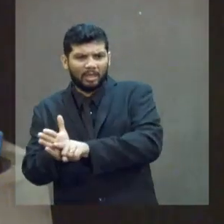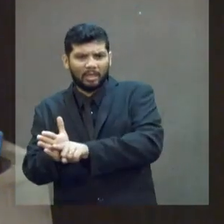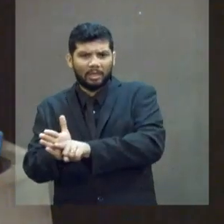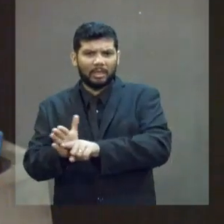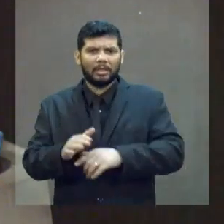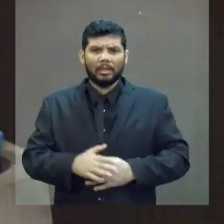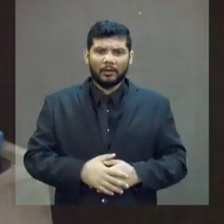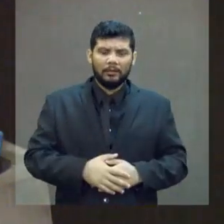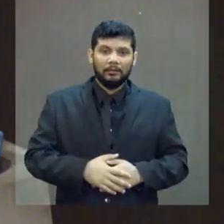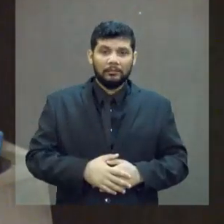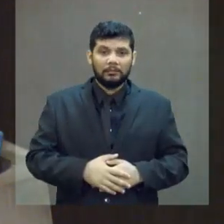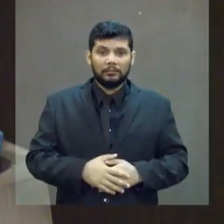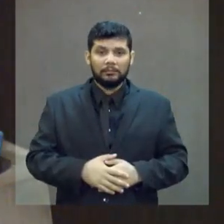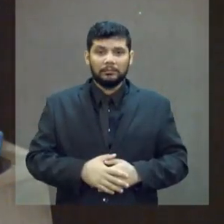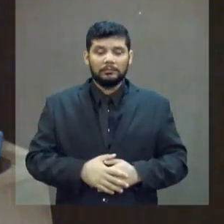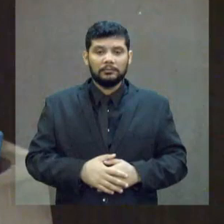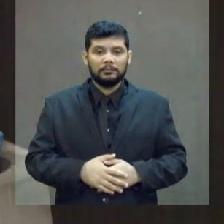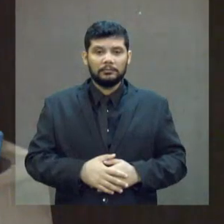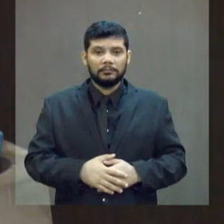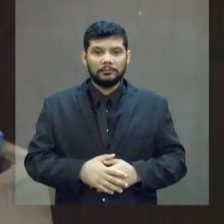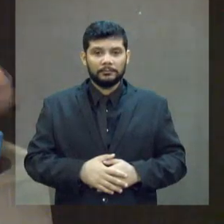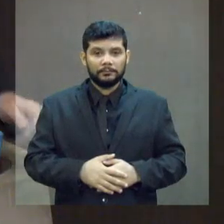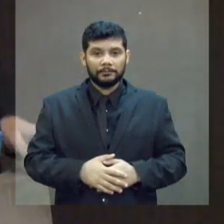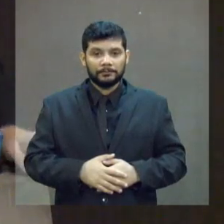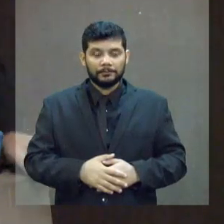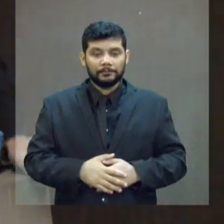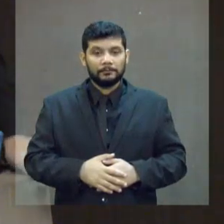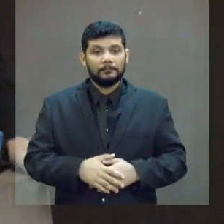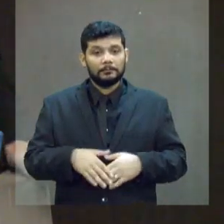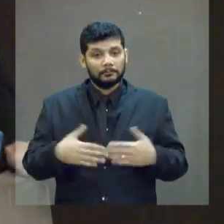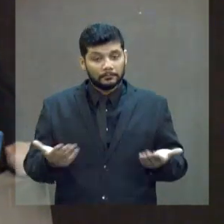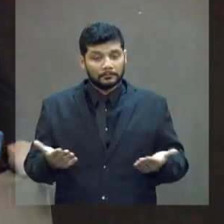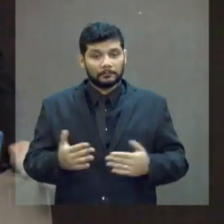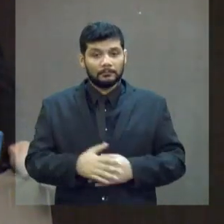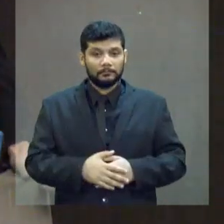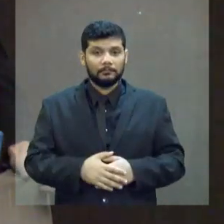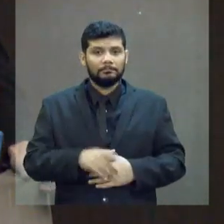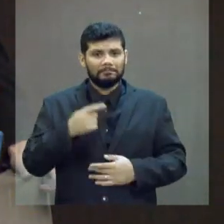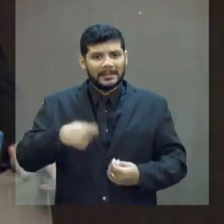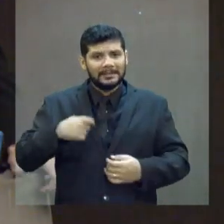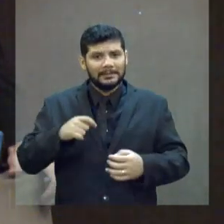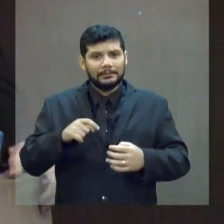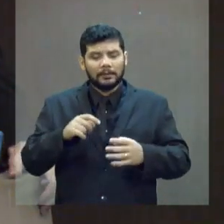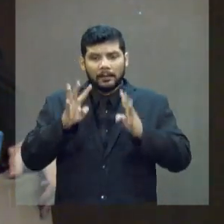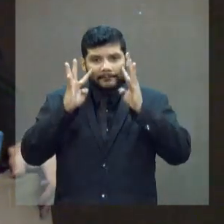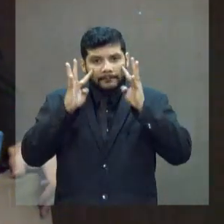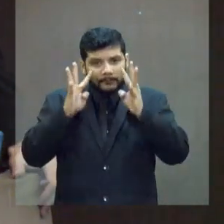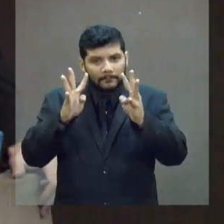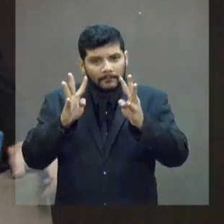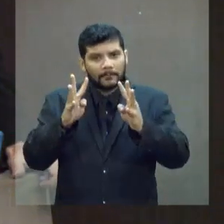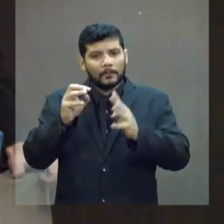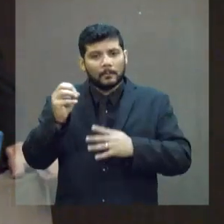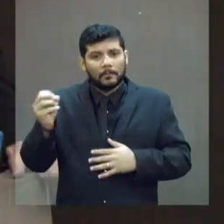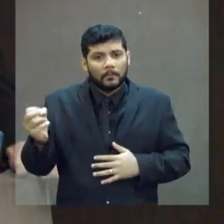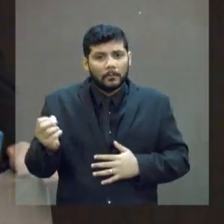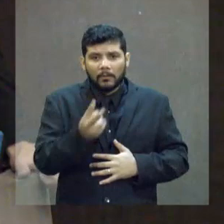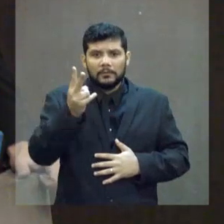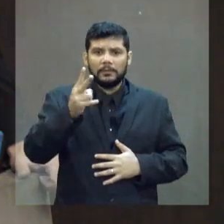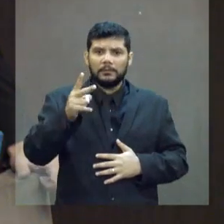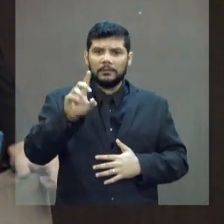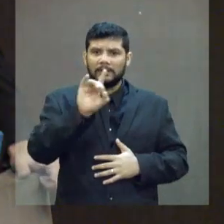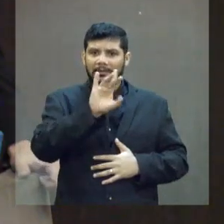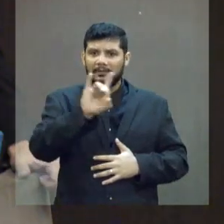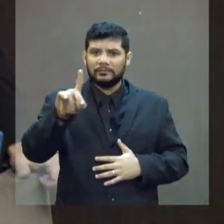das políticas públicas e sua ausência, nós precisamos, sobretudo, ouvir e valorizar os direitos,